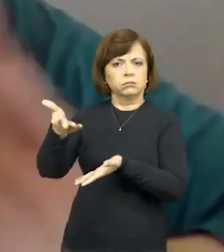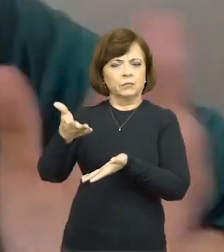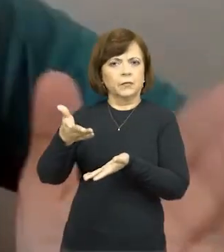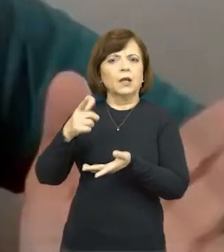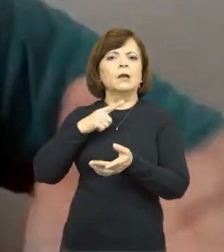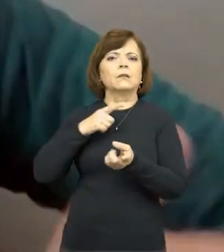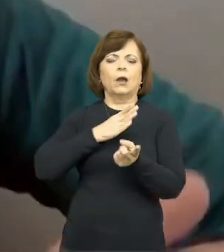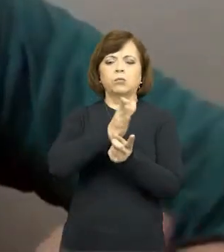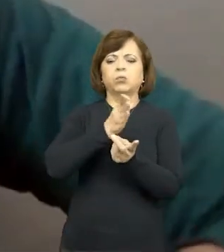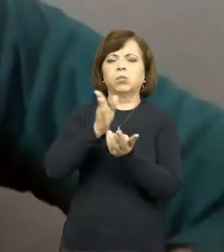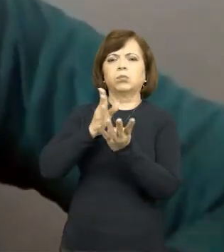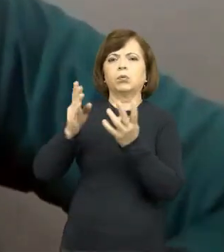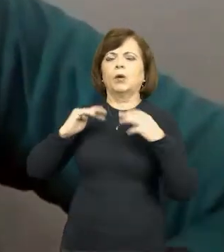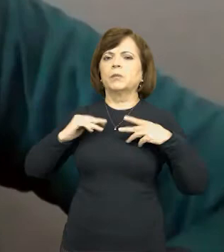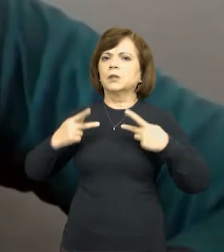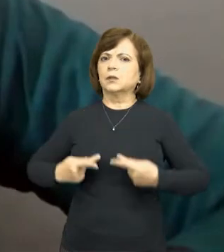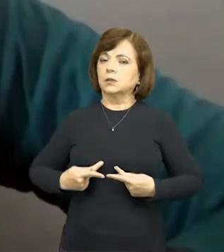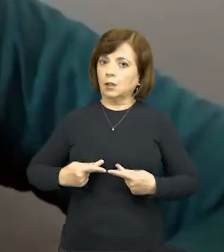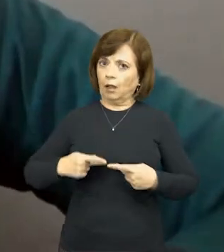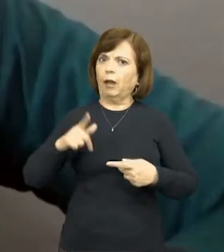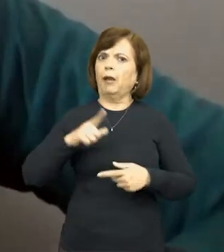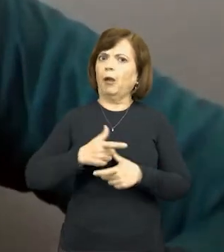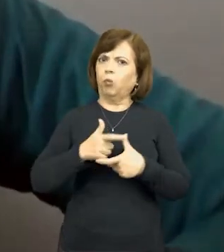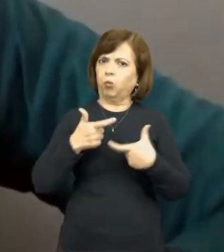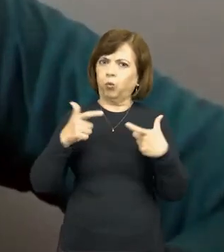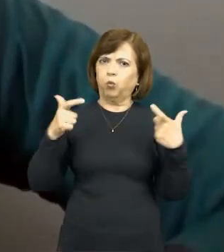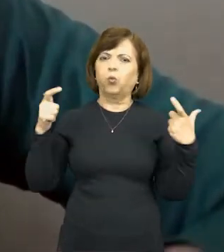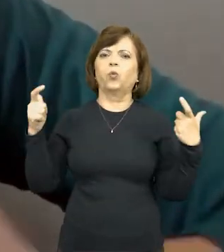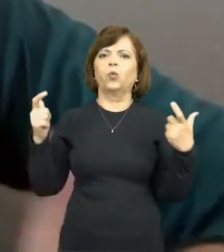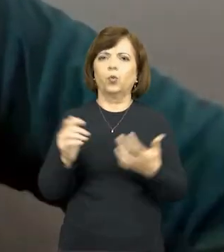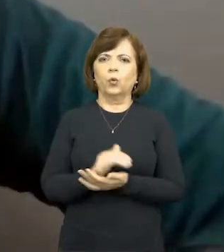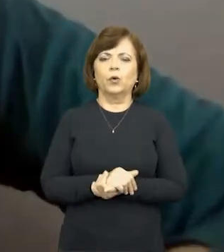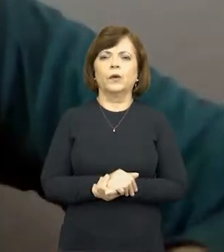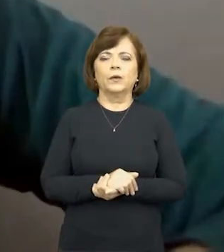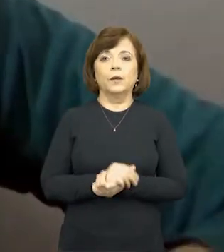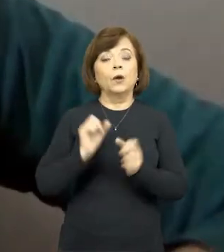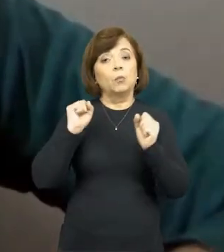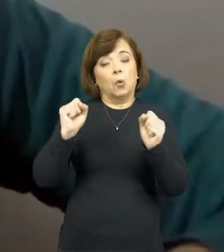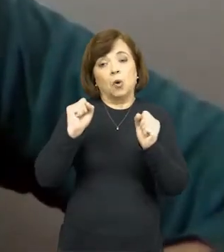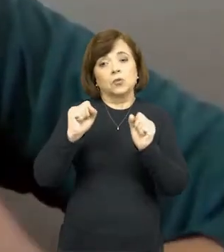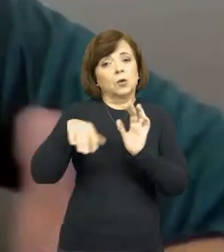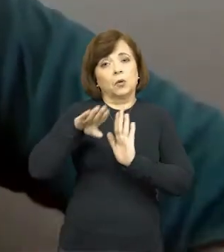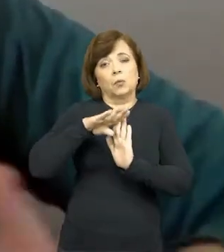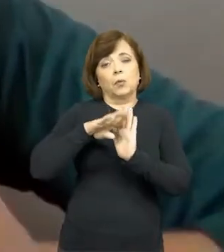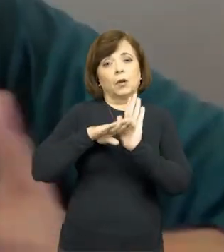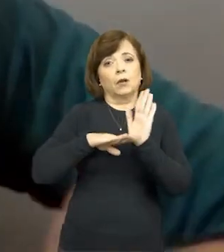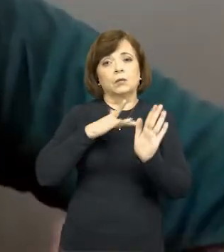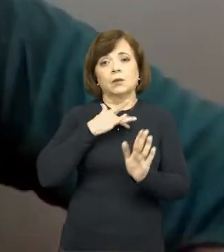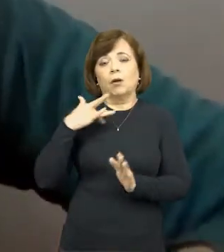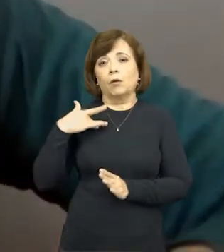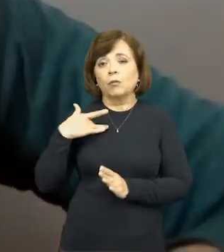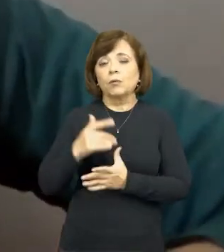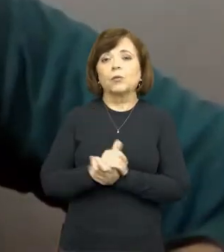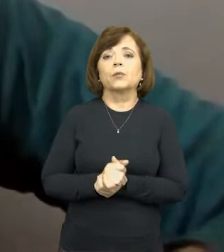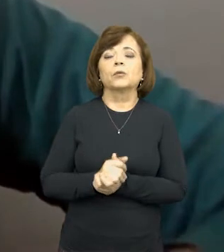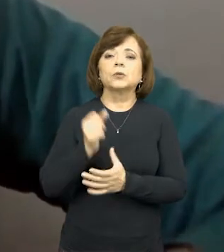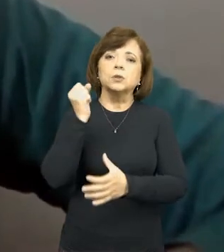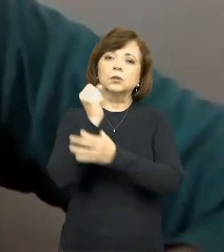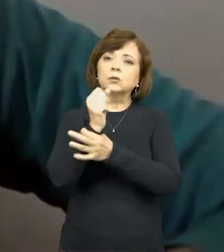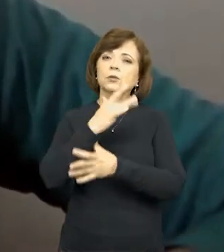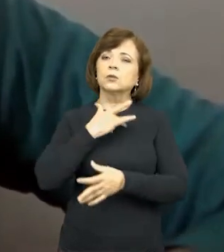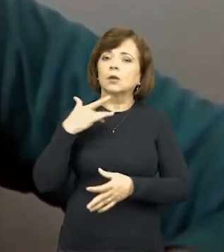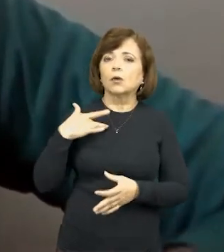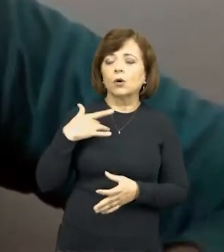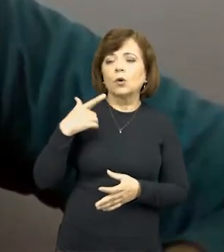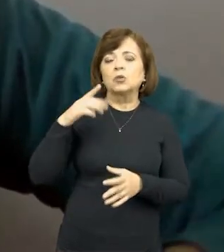o leque de atuação do Ministério Público do Consumidor é muito vasto. Pode ser um plano de saúde, né, que tem ali uma determinada cláusula abusiva